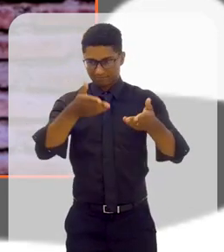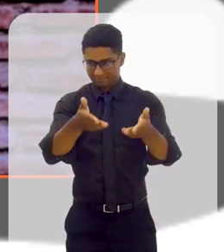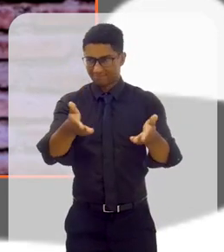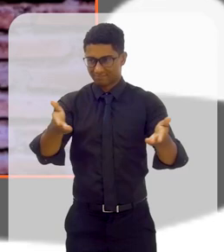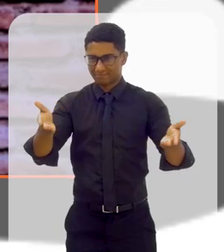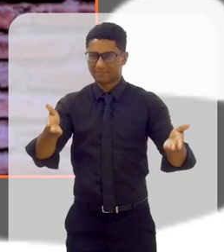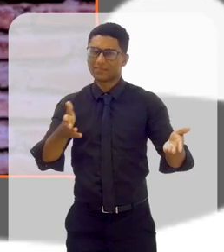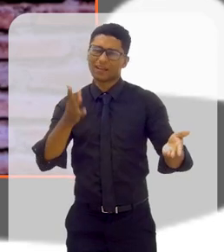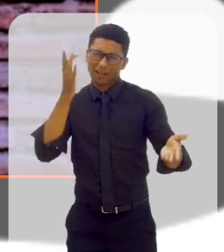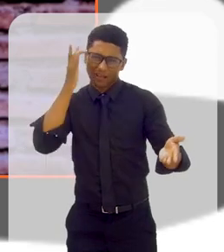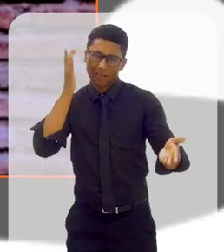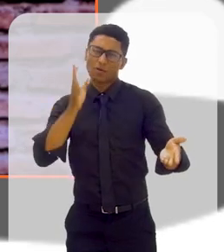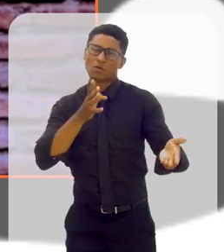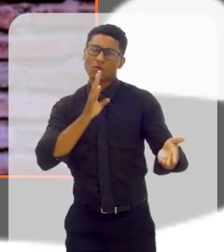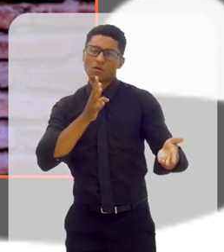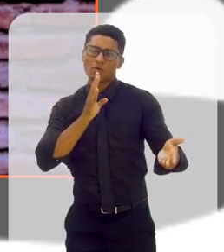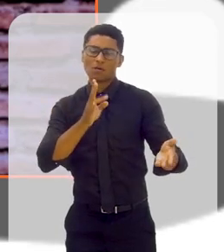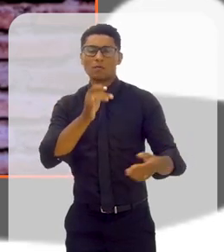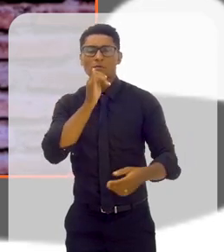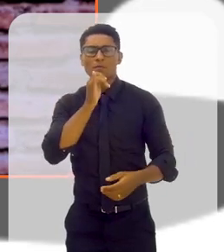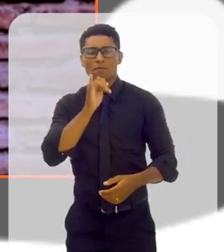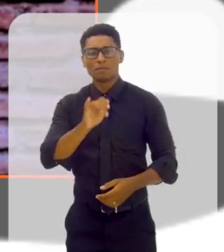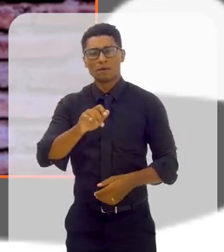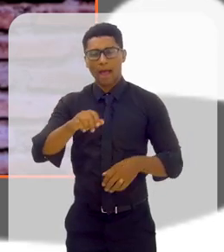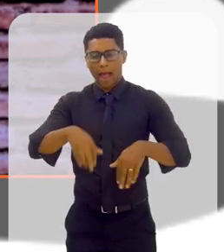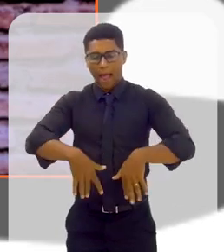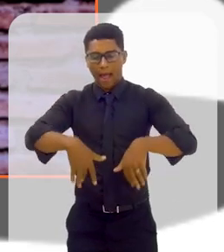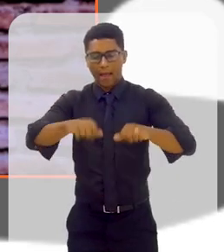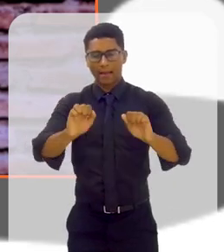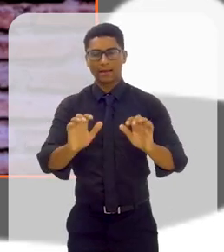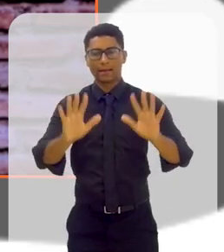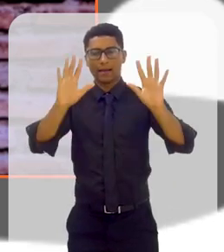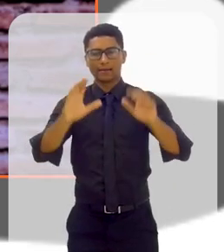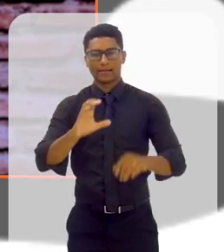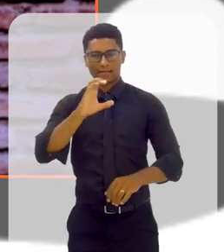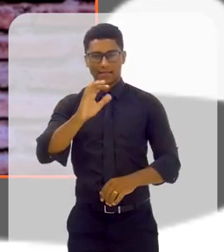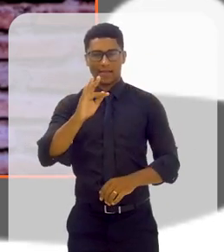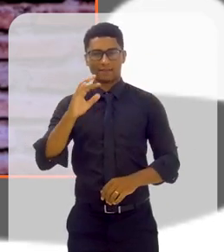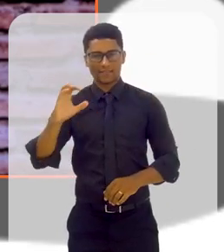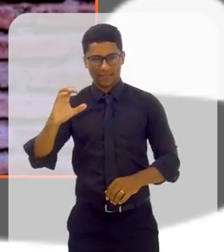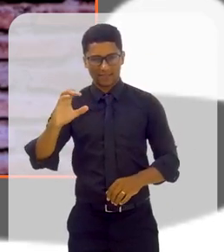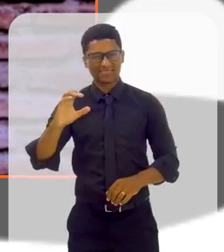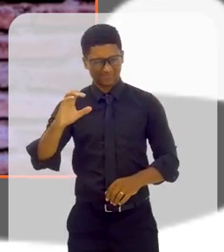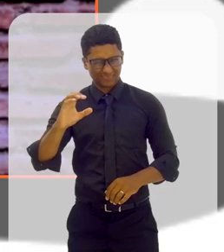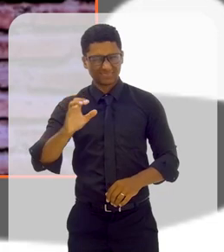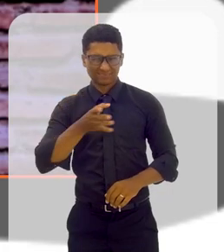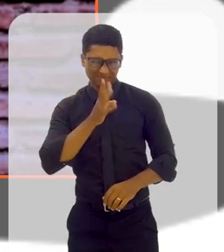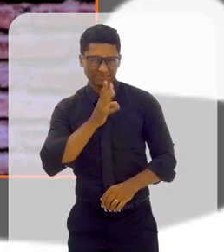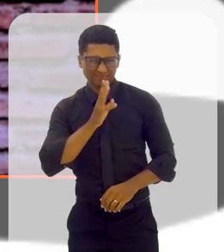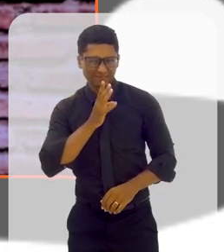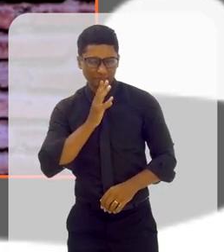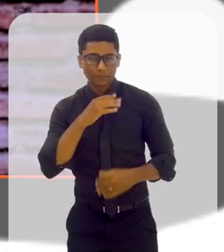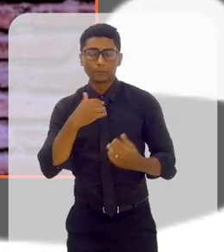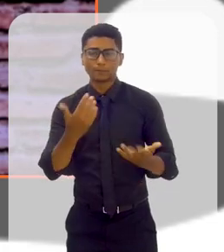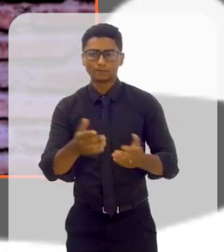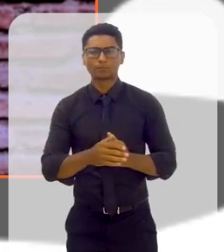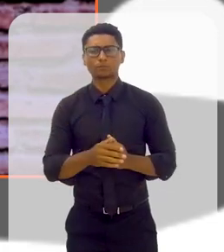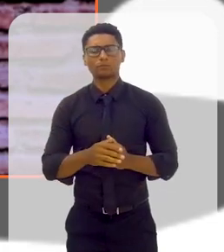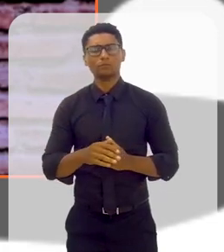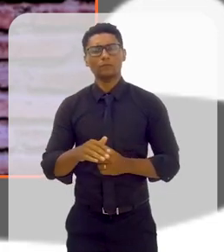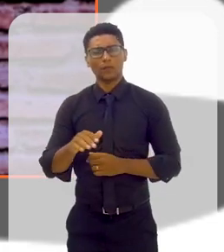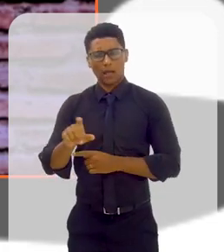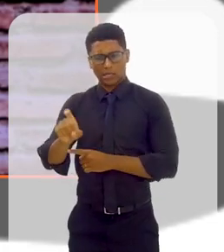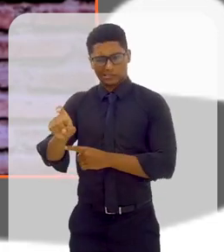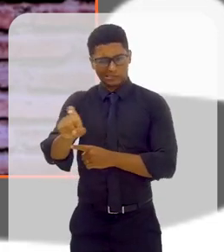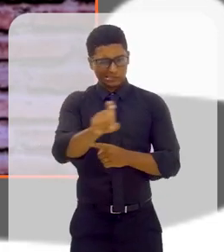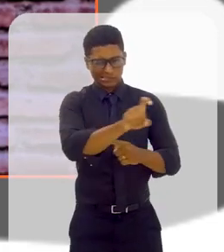falar do famoso gás CFC que acaba com a camada de ozônio. O interessante é que os aerossóis receberam